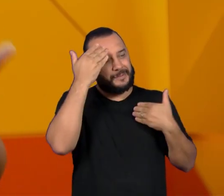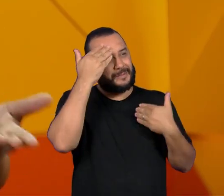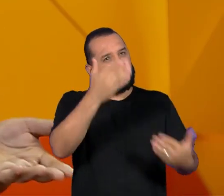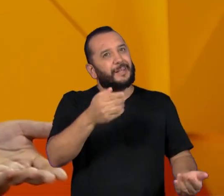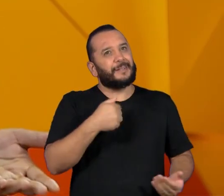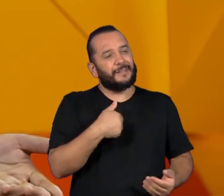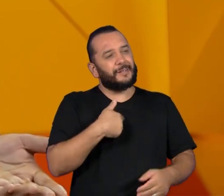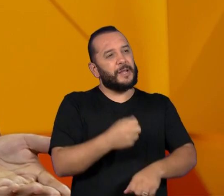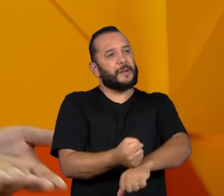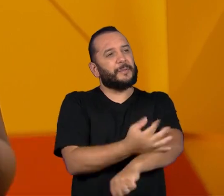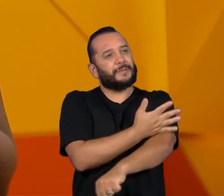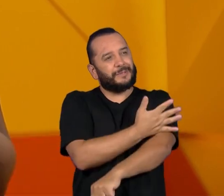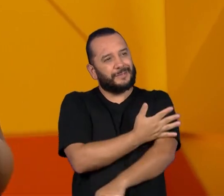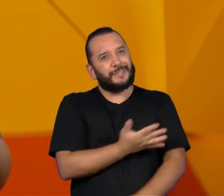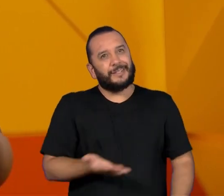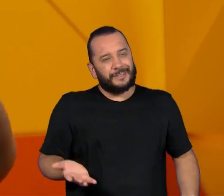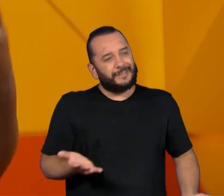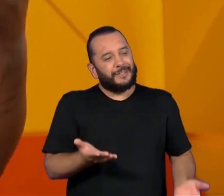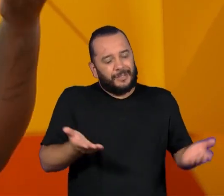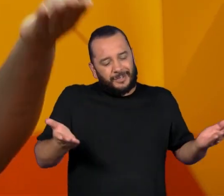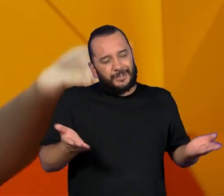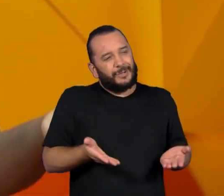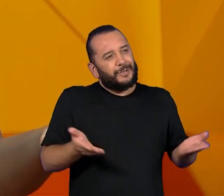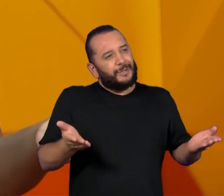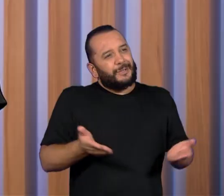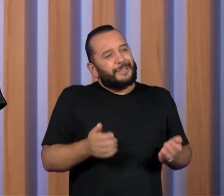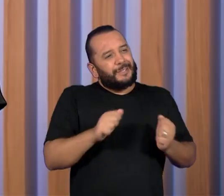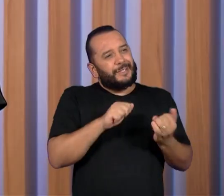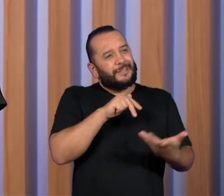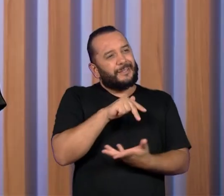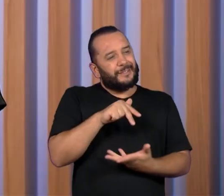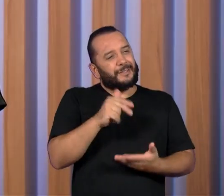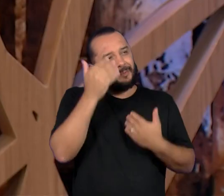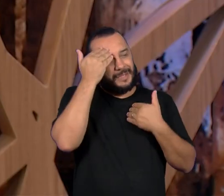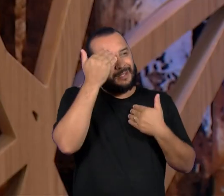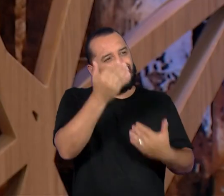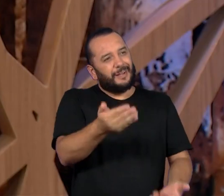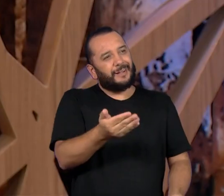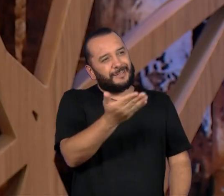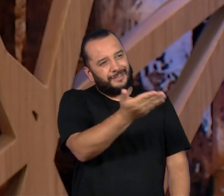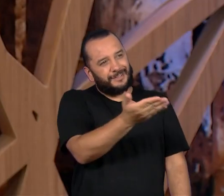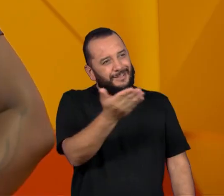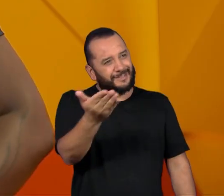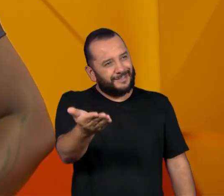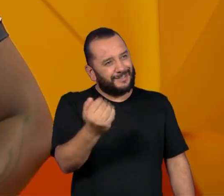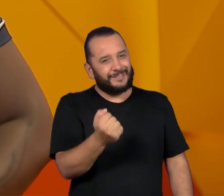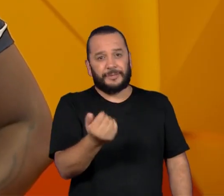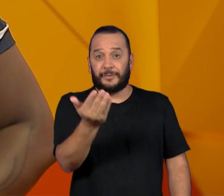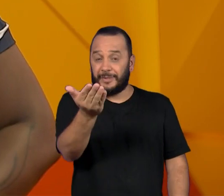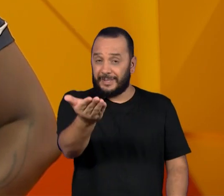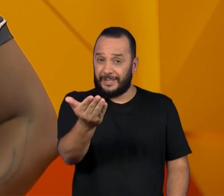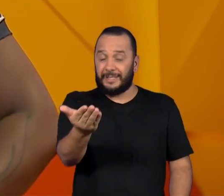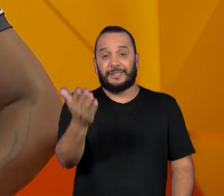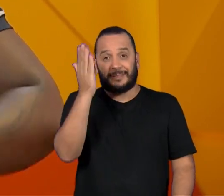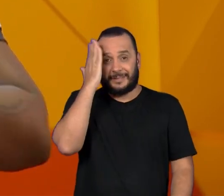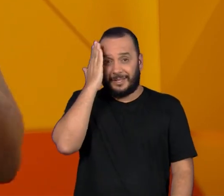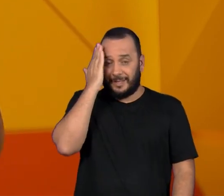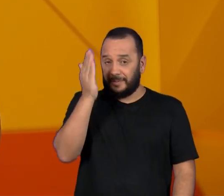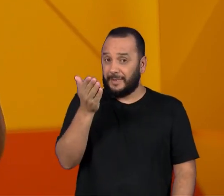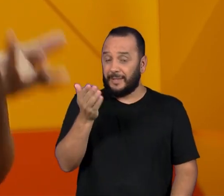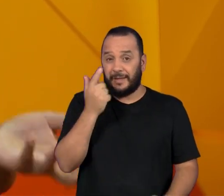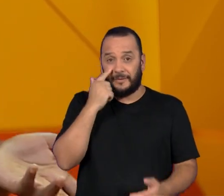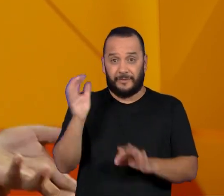Fiquei muito emocionada nesse programa. Ediane, obrigada. Verônica, obrigada. E você aí de casa já sabe,